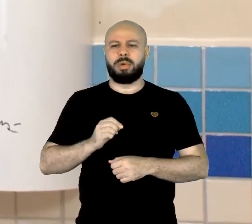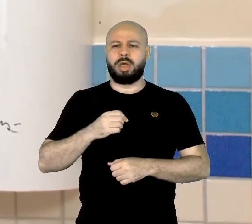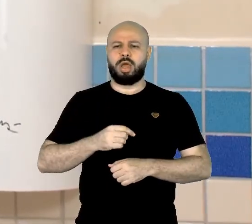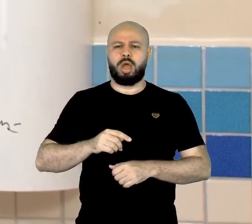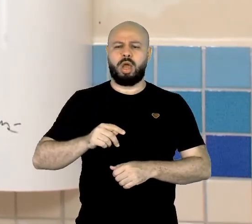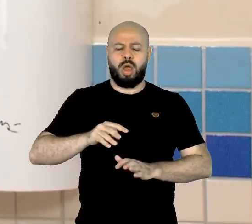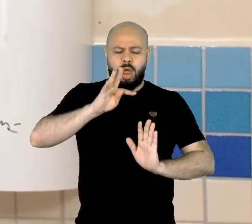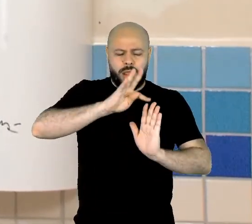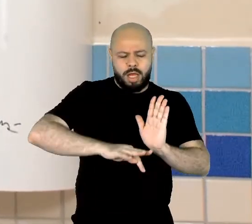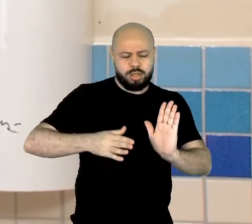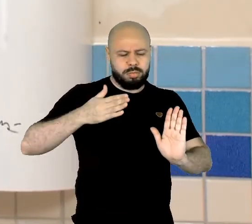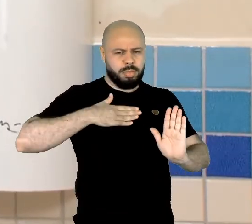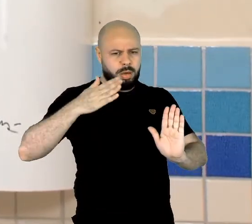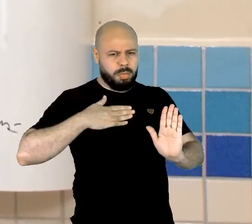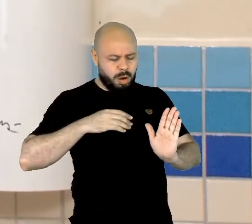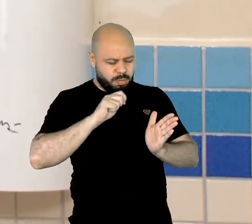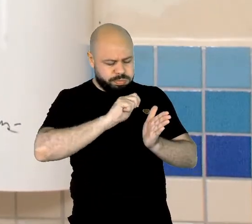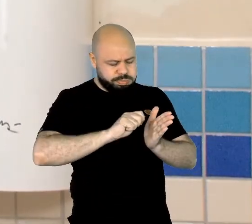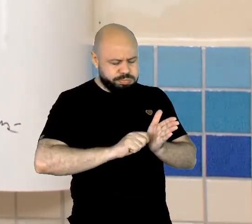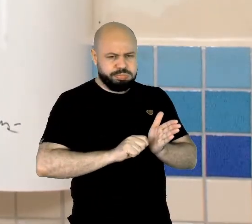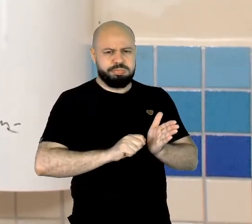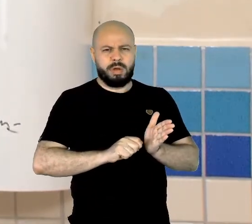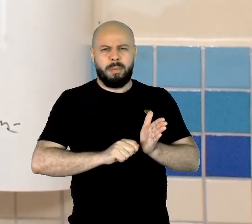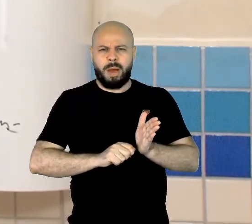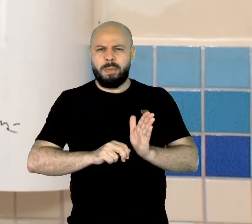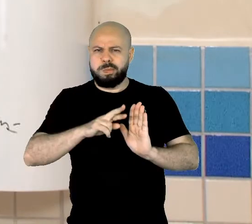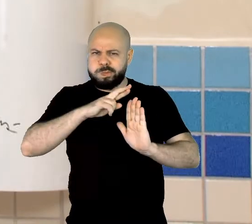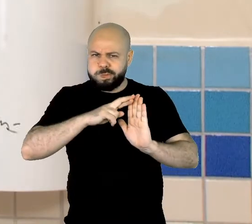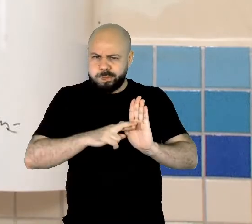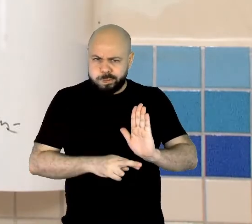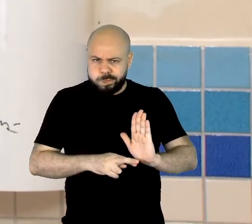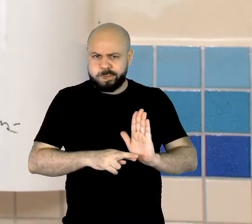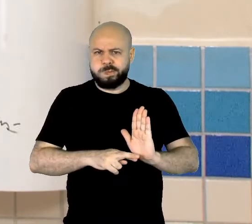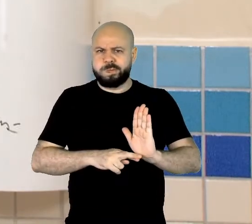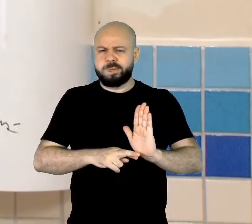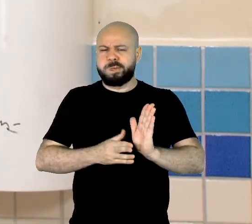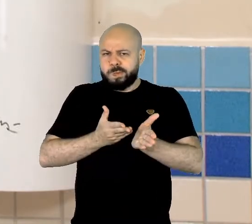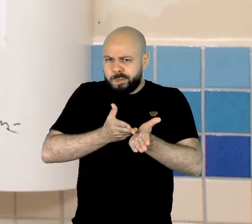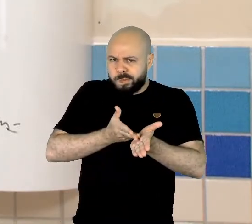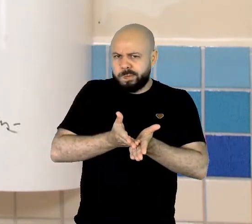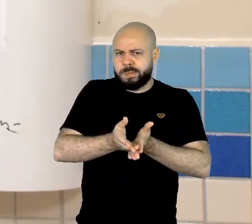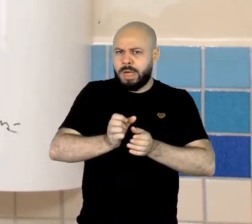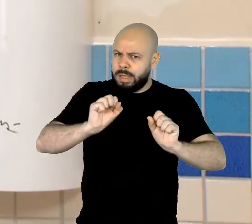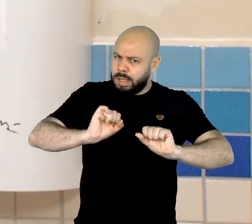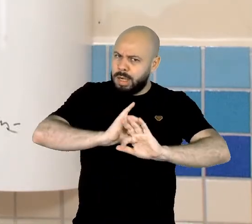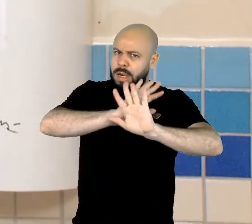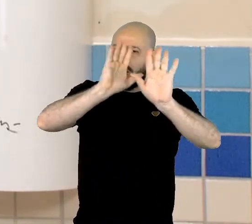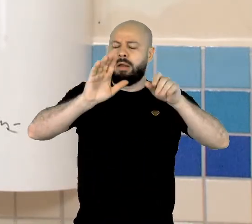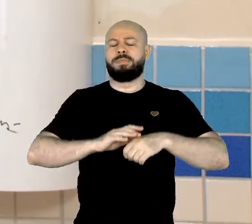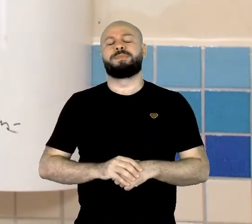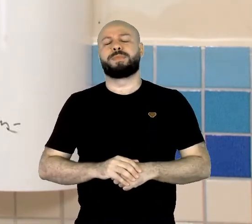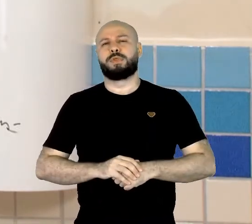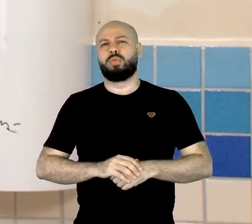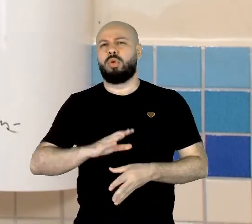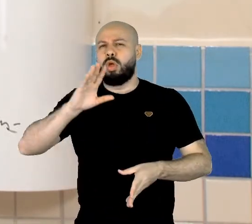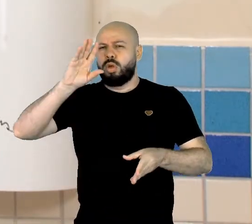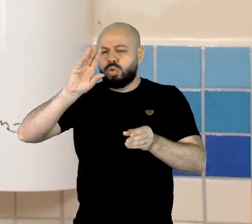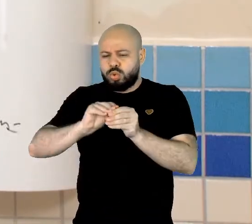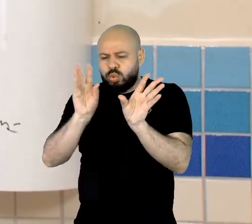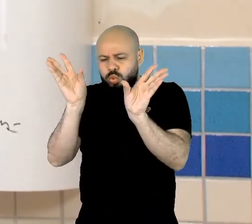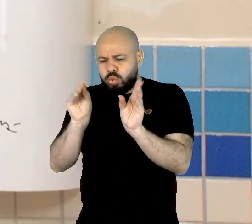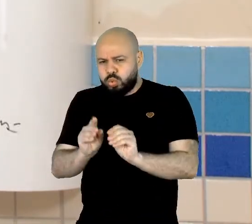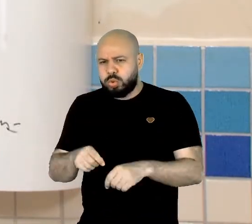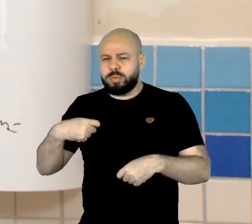texto. Reconstrua o texto com rigor e clareza, tá? Tudo, o resumo tem que constar as